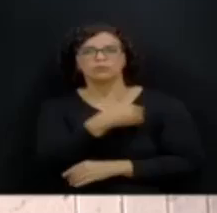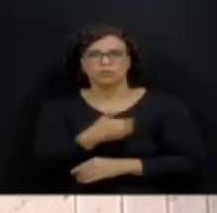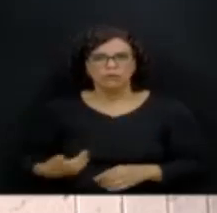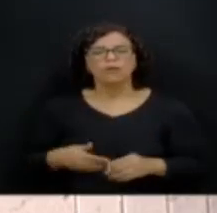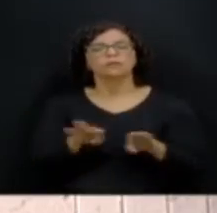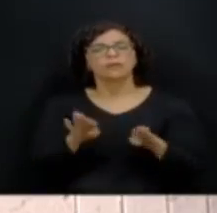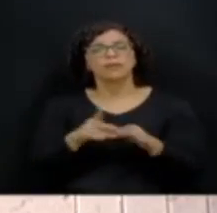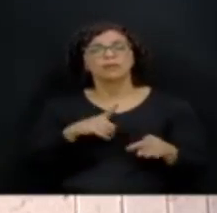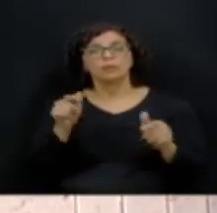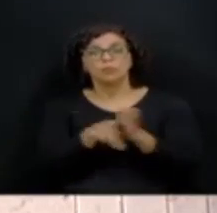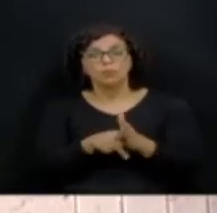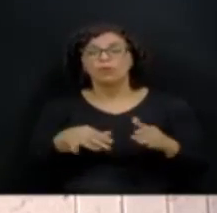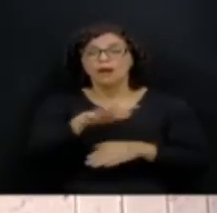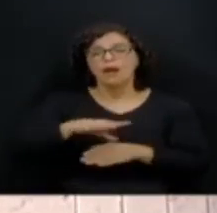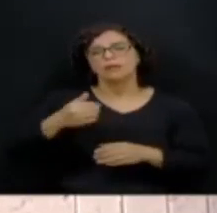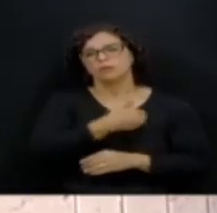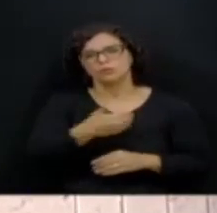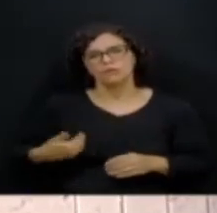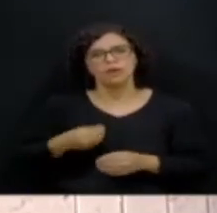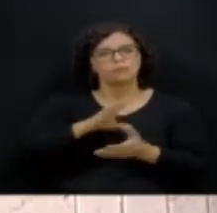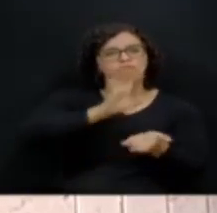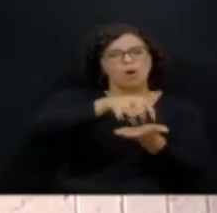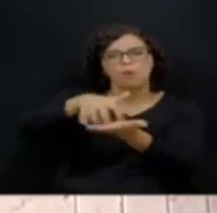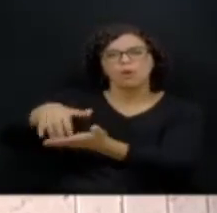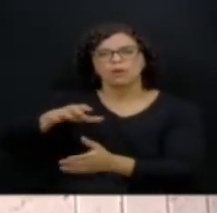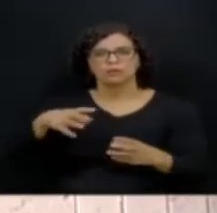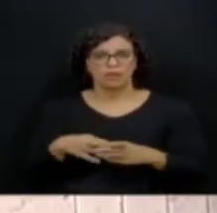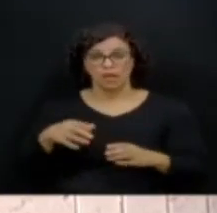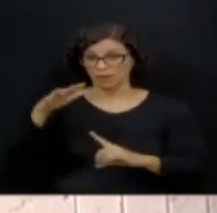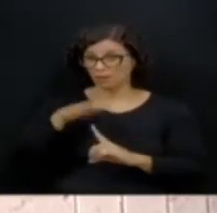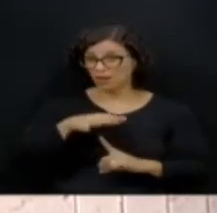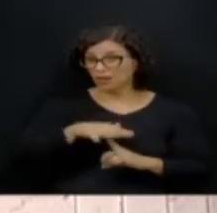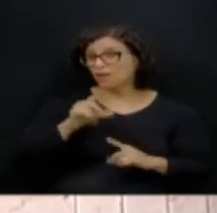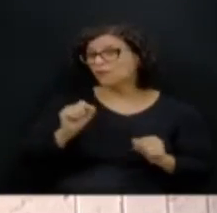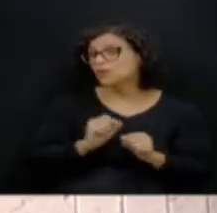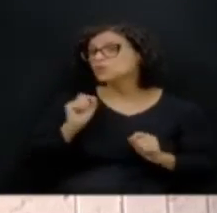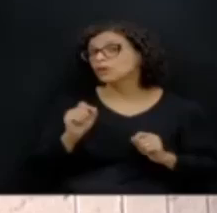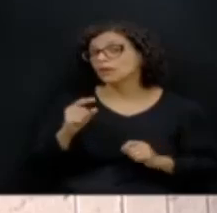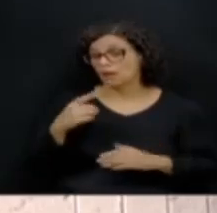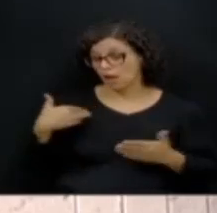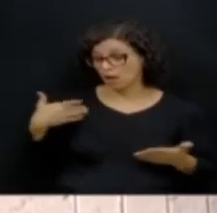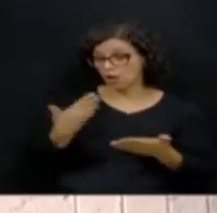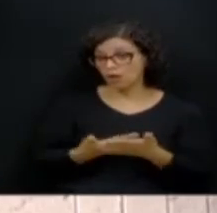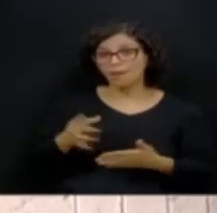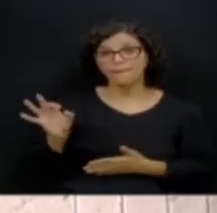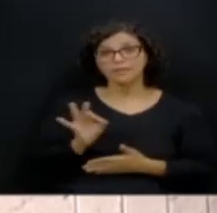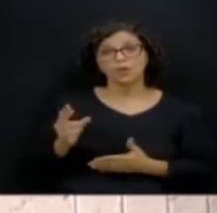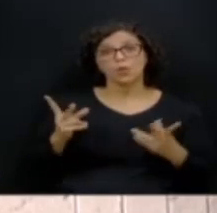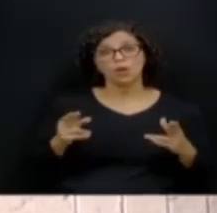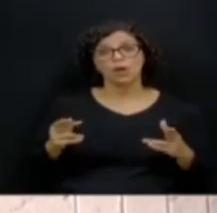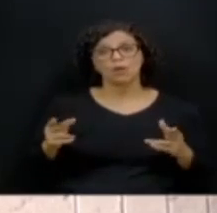pública, descentralizar o serviço público. Aliás, o Estado do Paraná investiu nos 3 últimos anos o mesmo